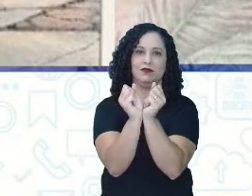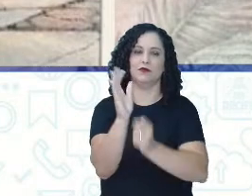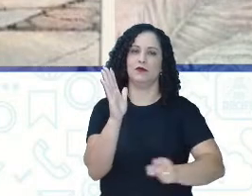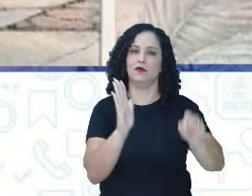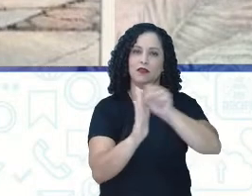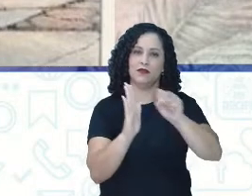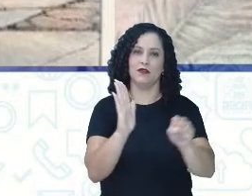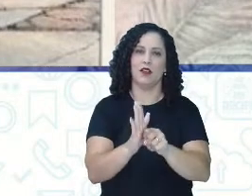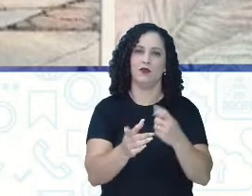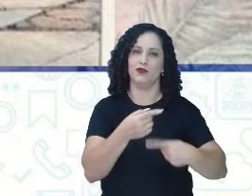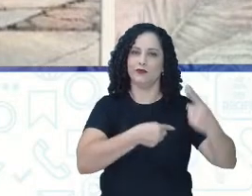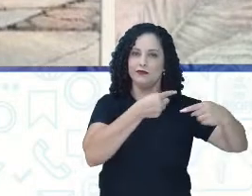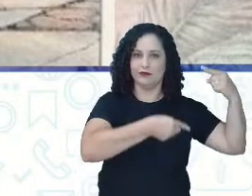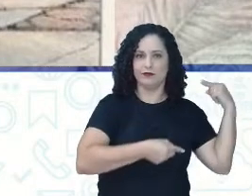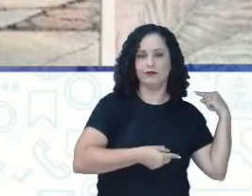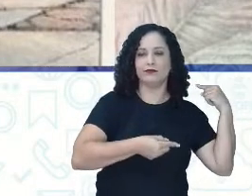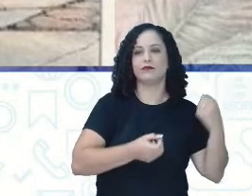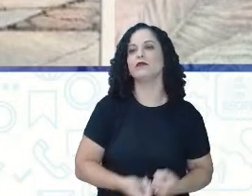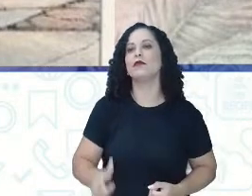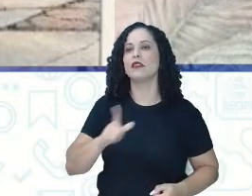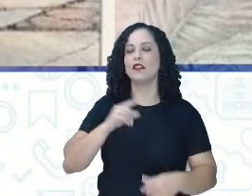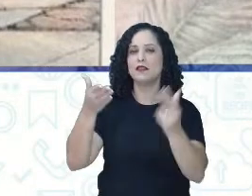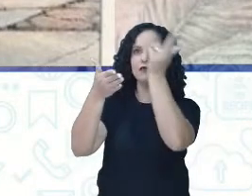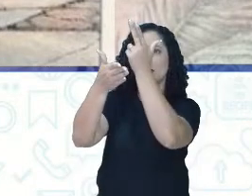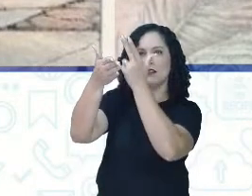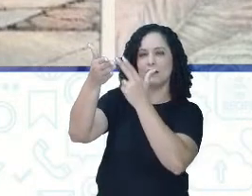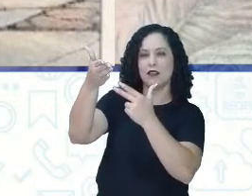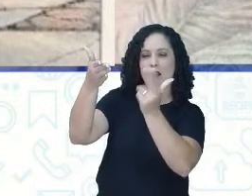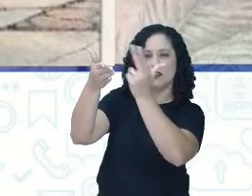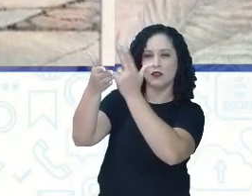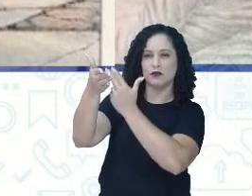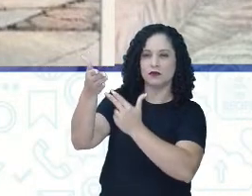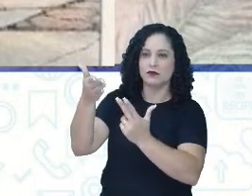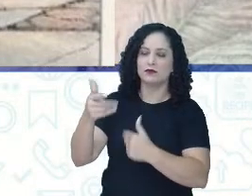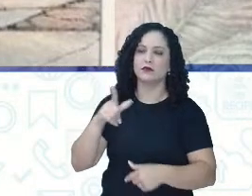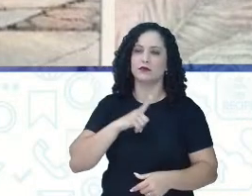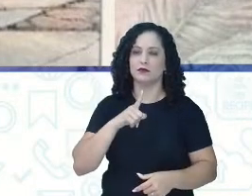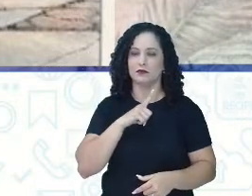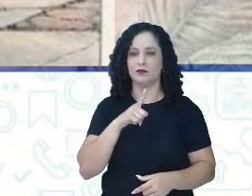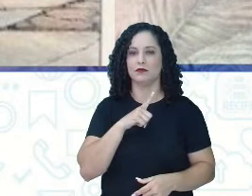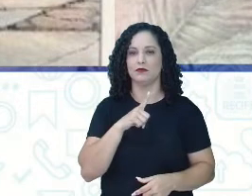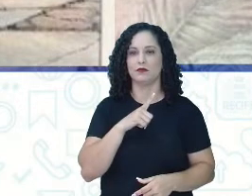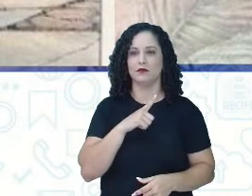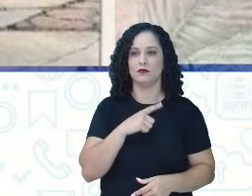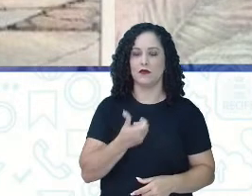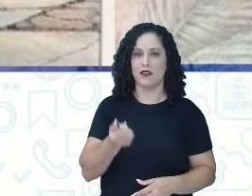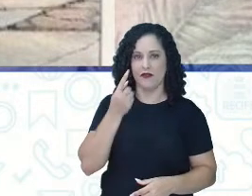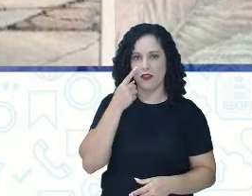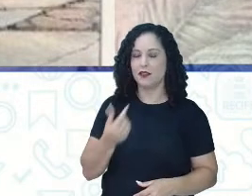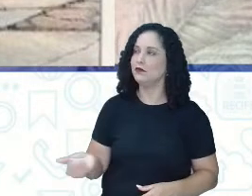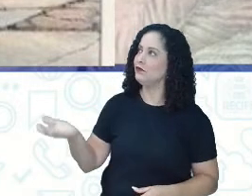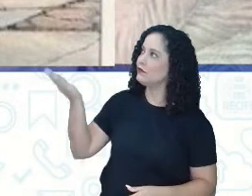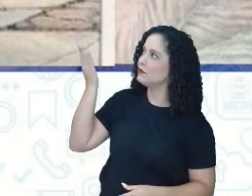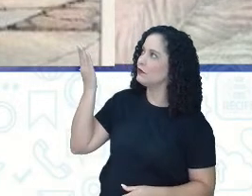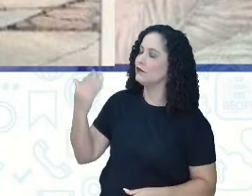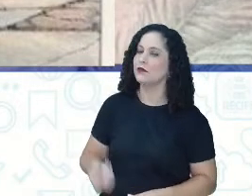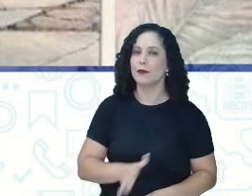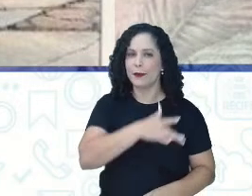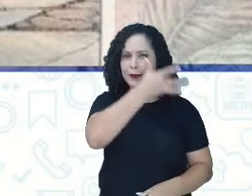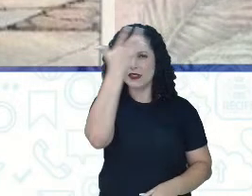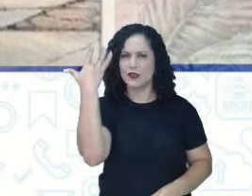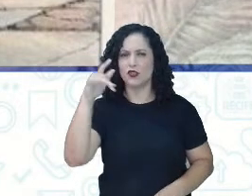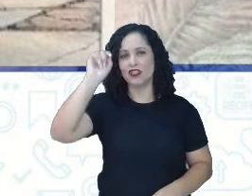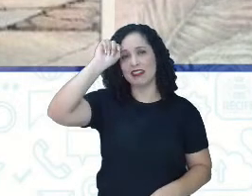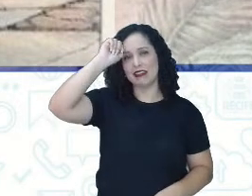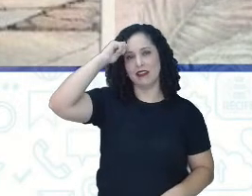passados, né? Então nós temos essa pintura aí também do Debré, que nós estamos utilizando muito, né? E que são os chamados negros